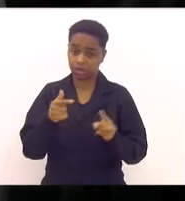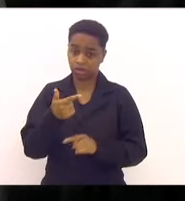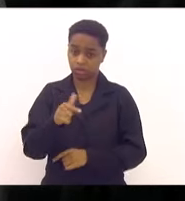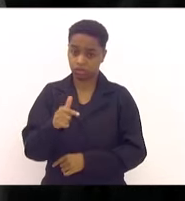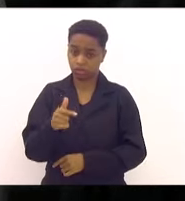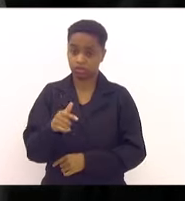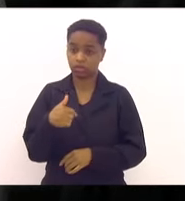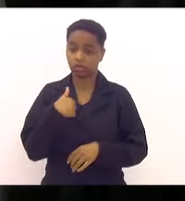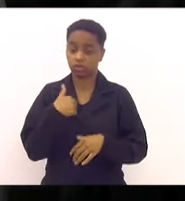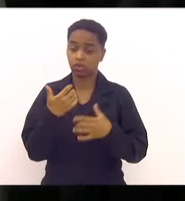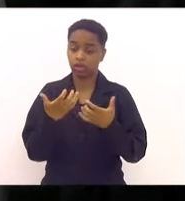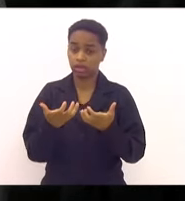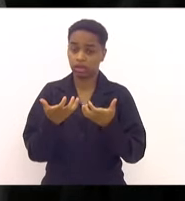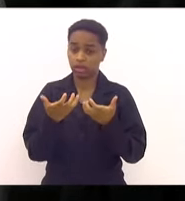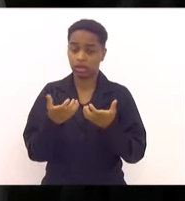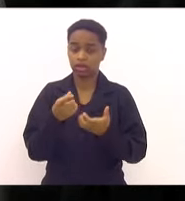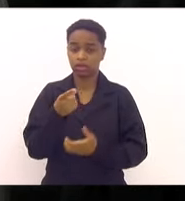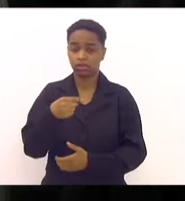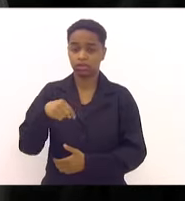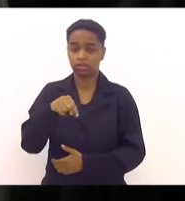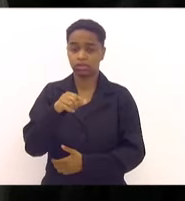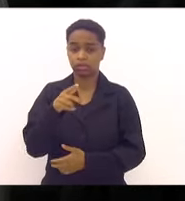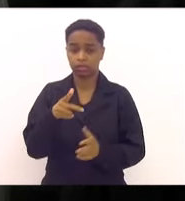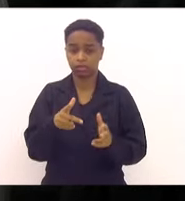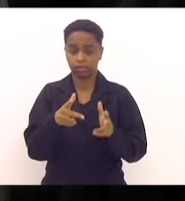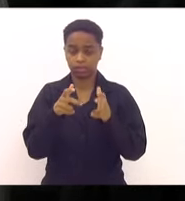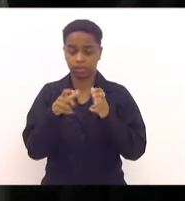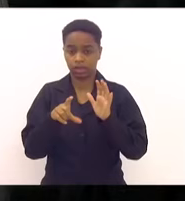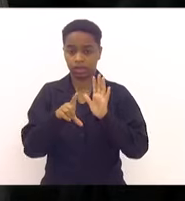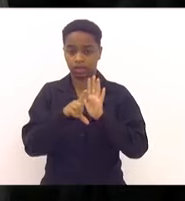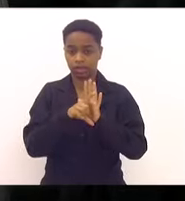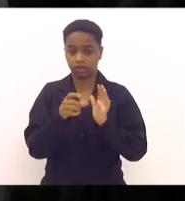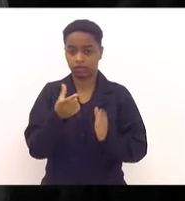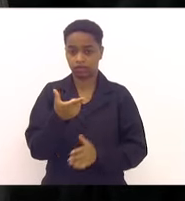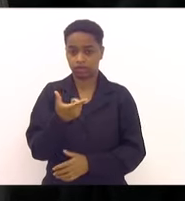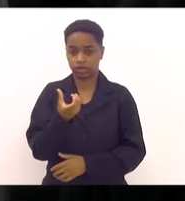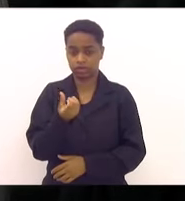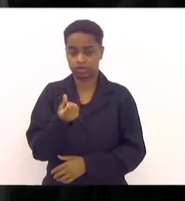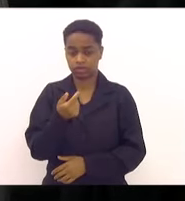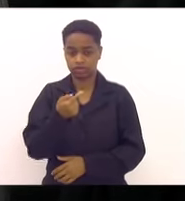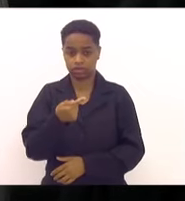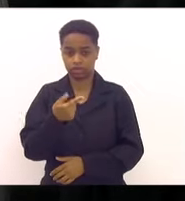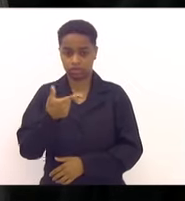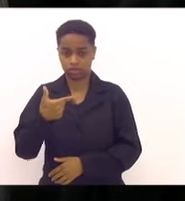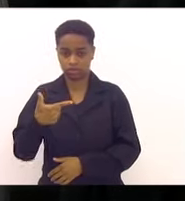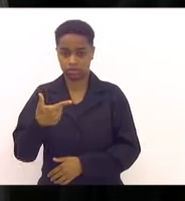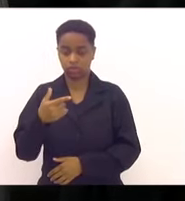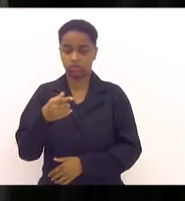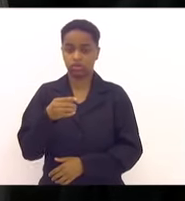queria que fosse só observada a Lei 2672, de 21 de janeiro de